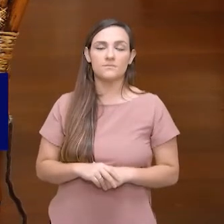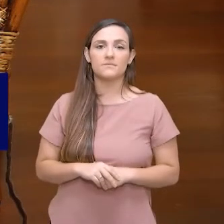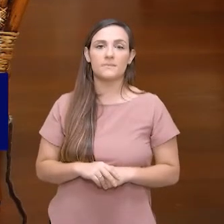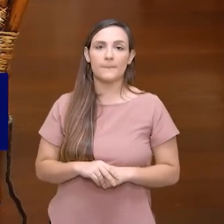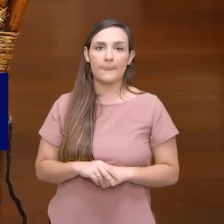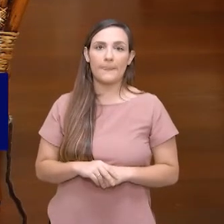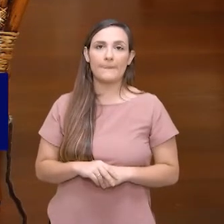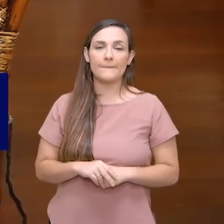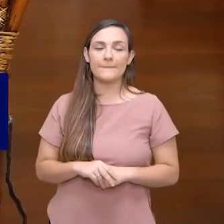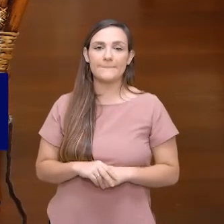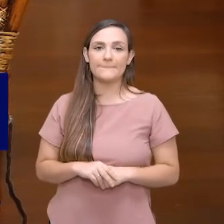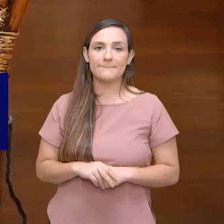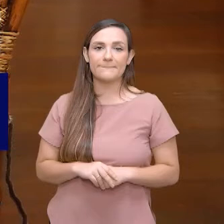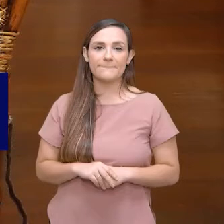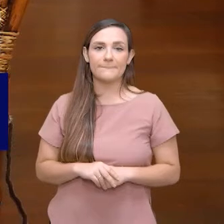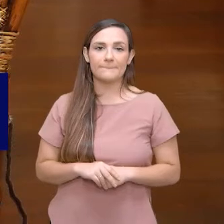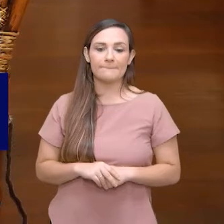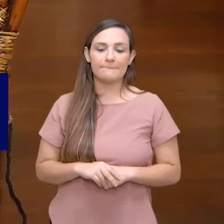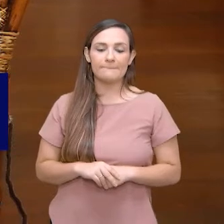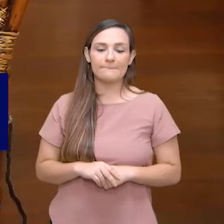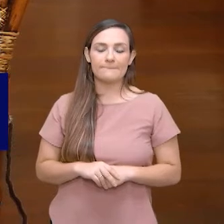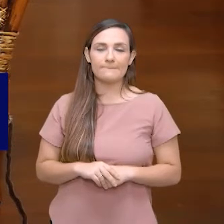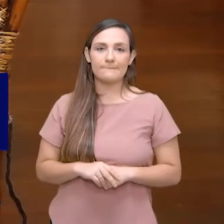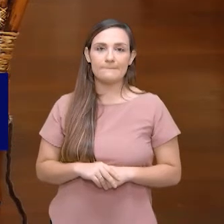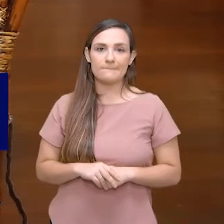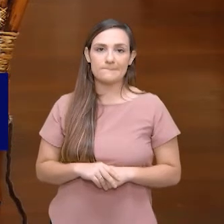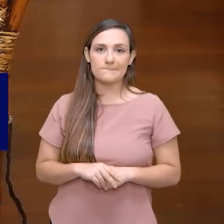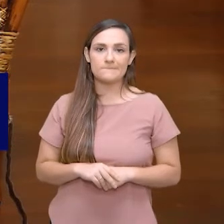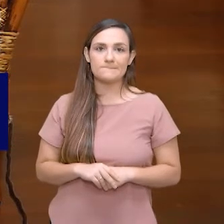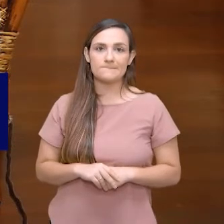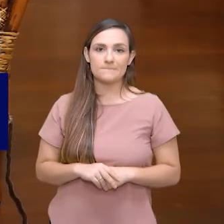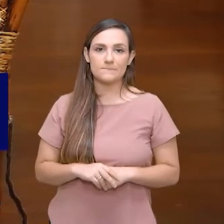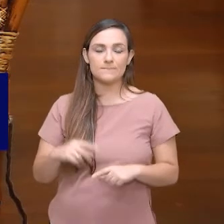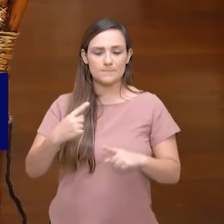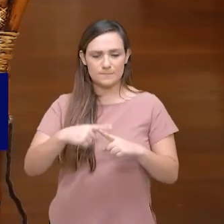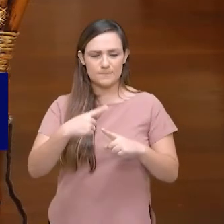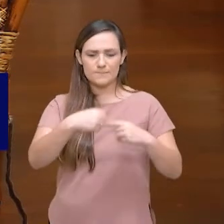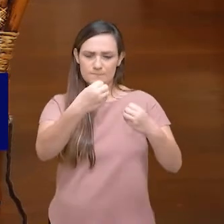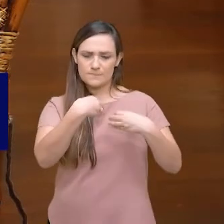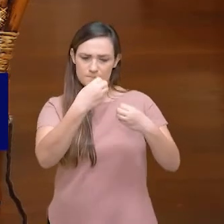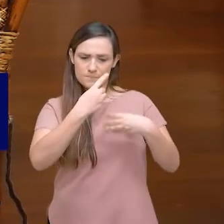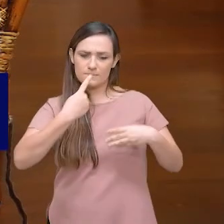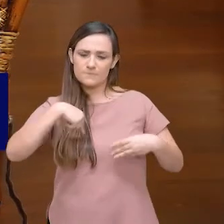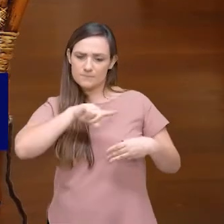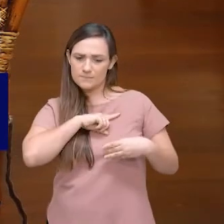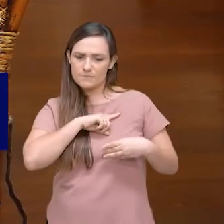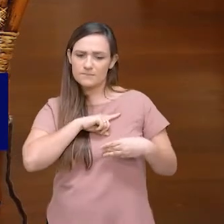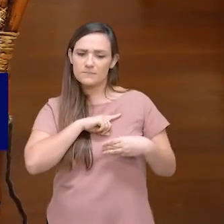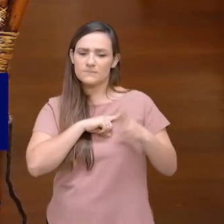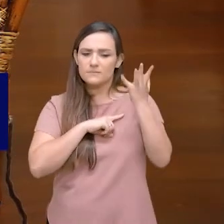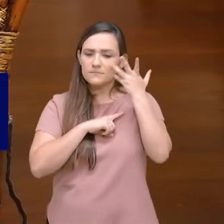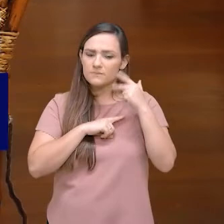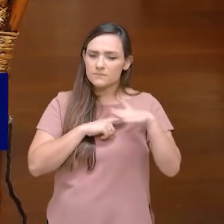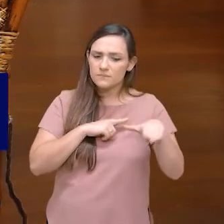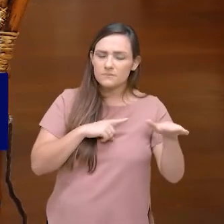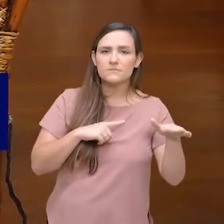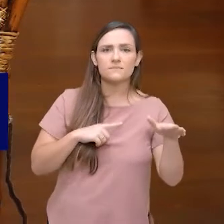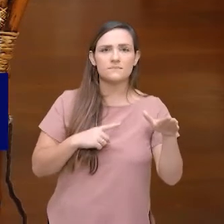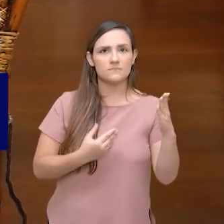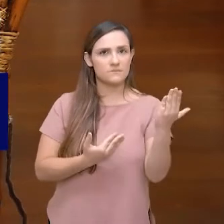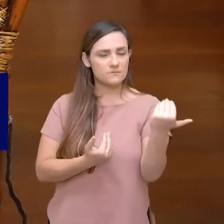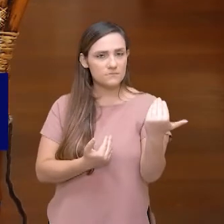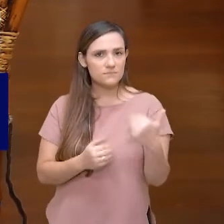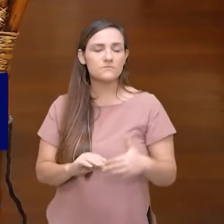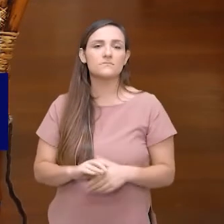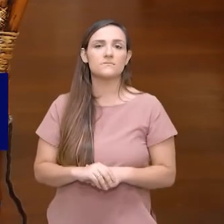Aqueles que, baseado naqueles que nos ensinaram na infância, na adolescência, e nesses anos